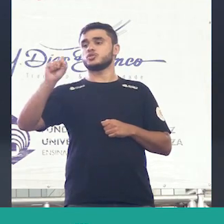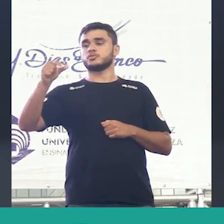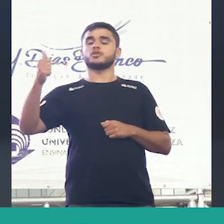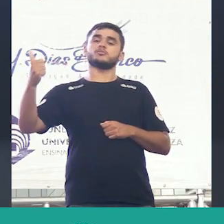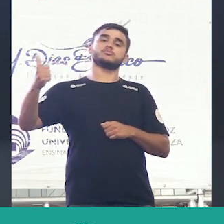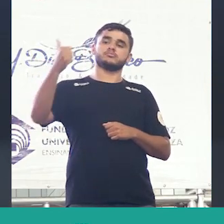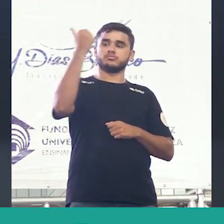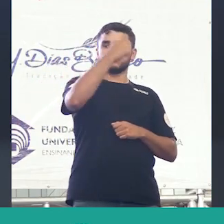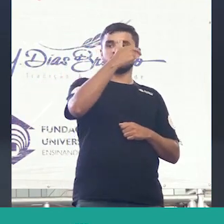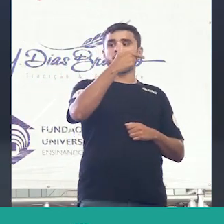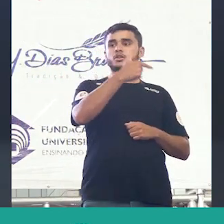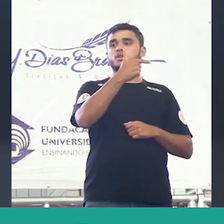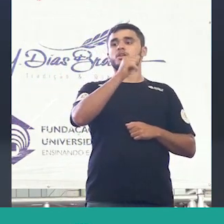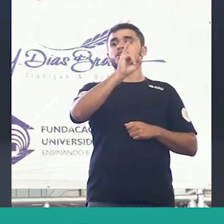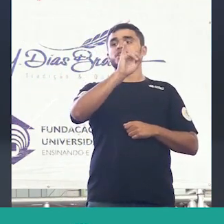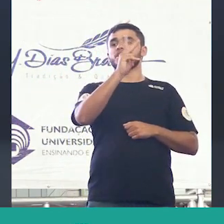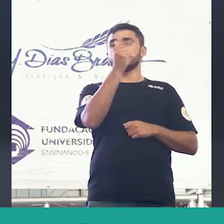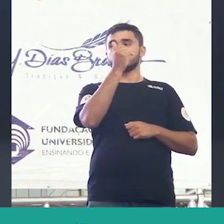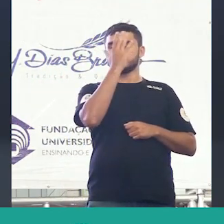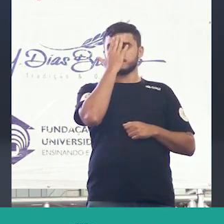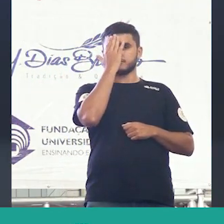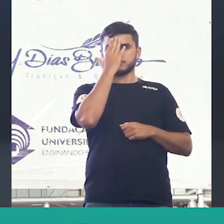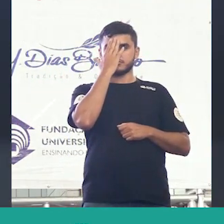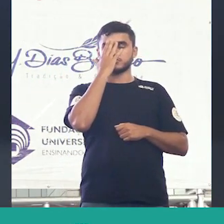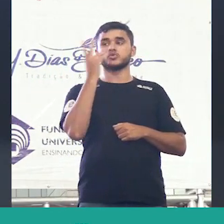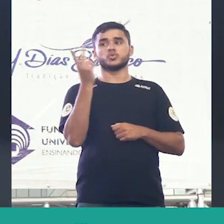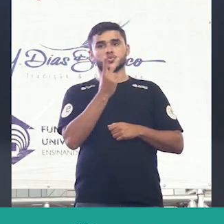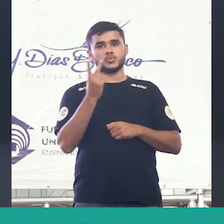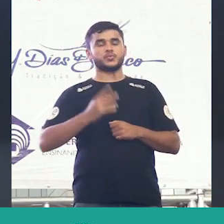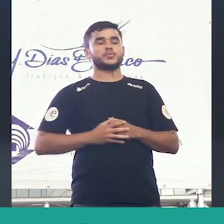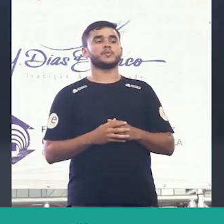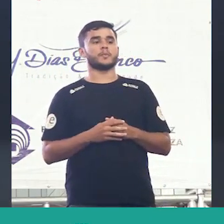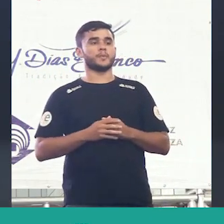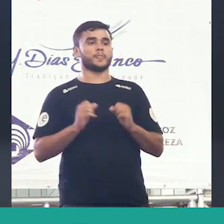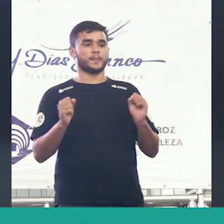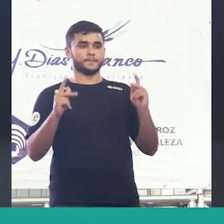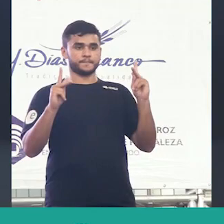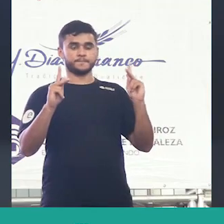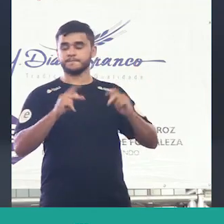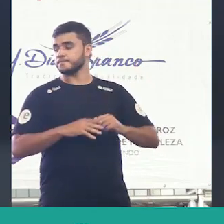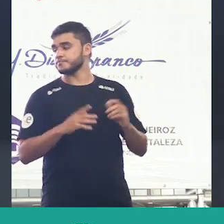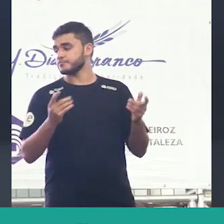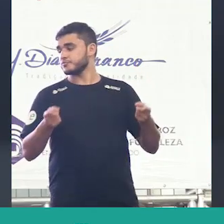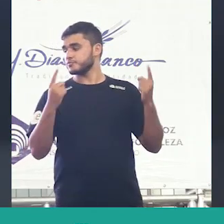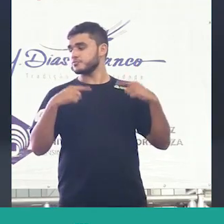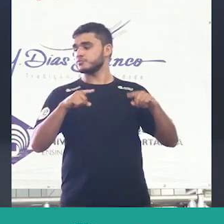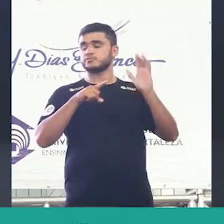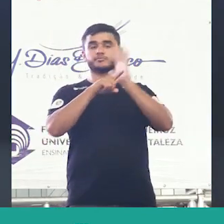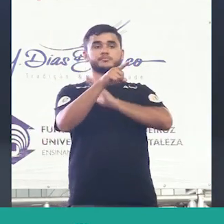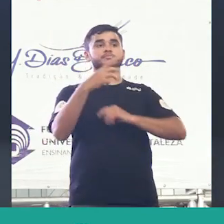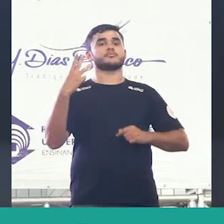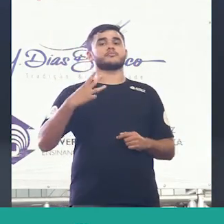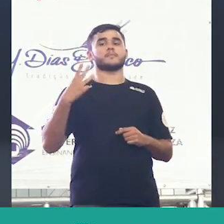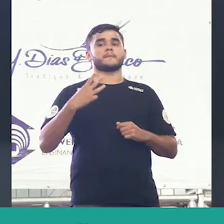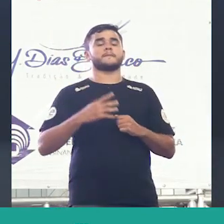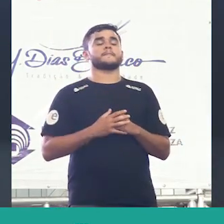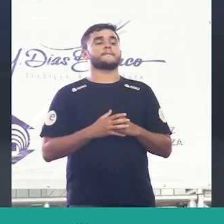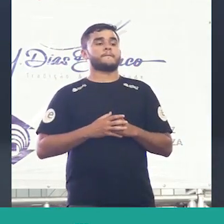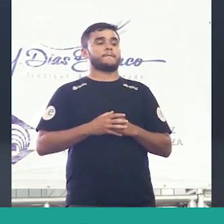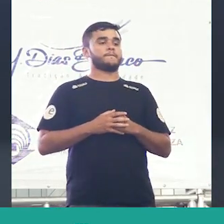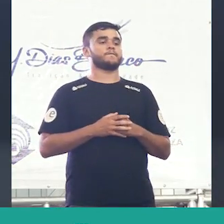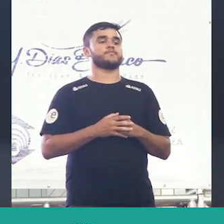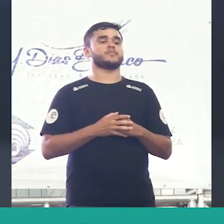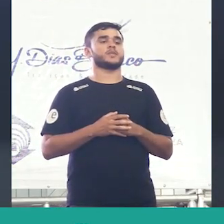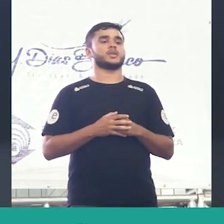Príncipes também ficou na sombra. Beleza? Ok. Vamos agora para a questão